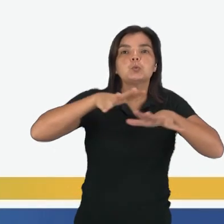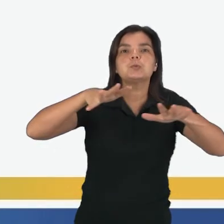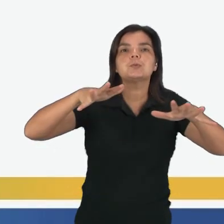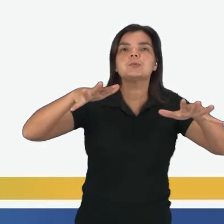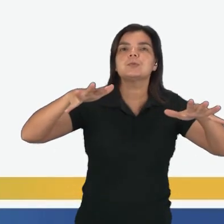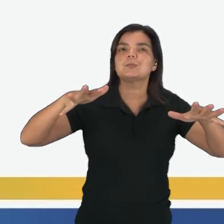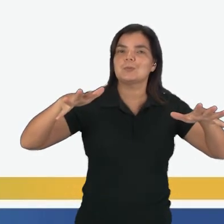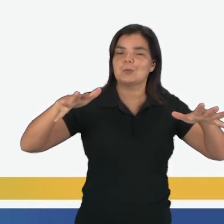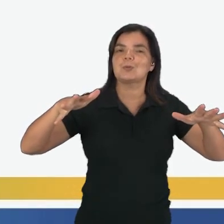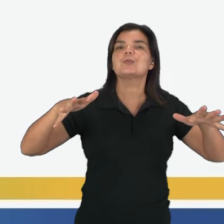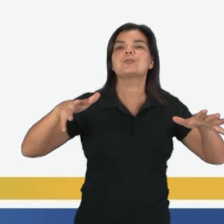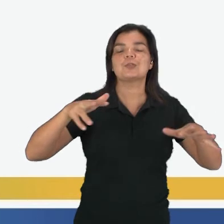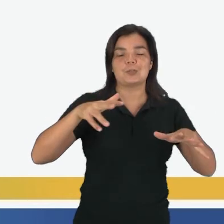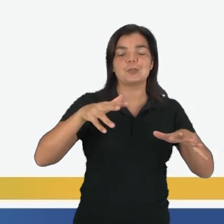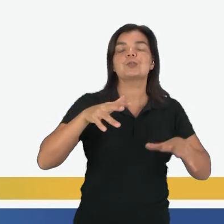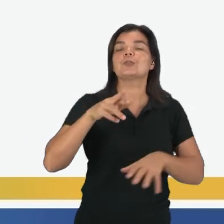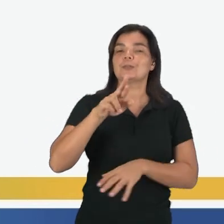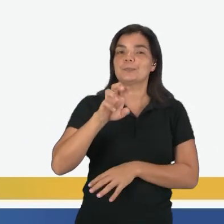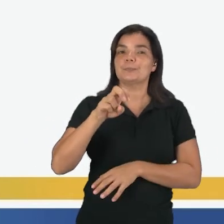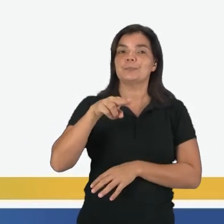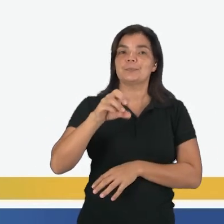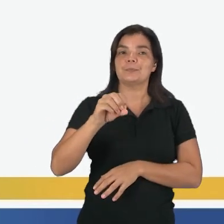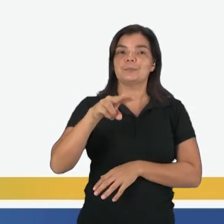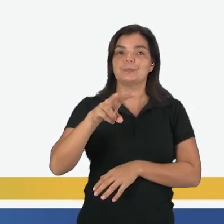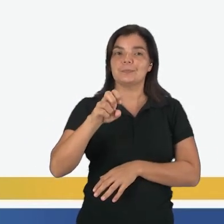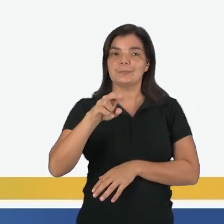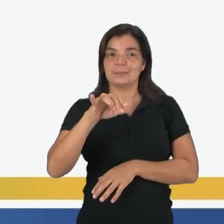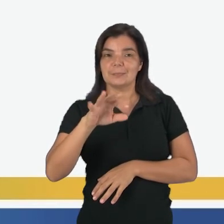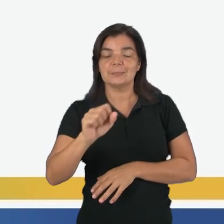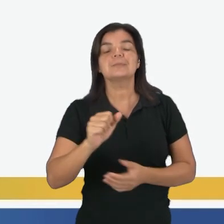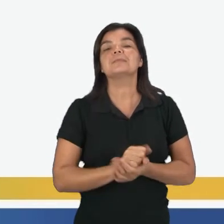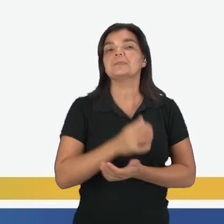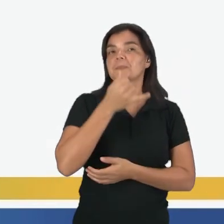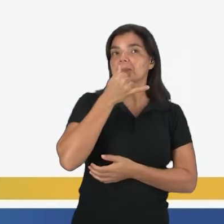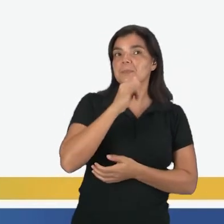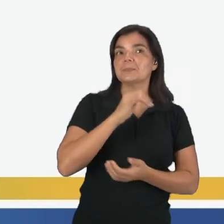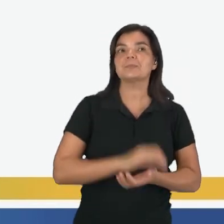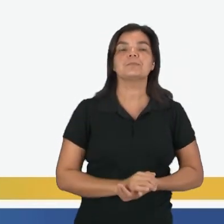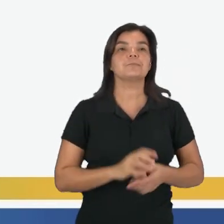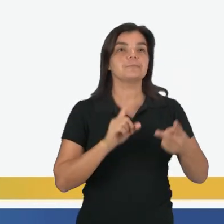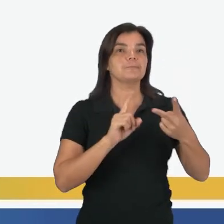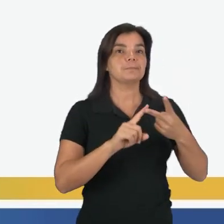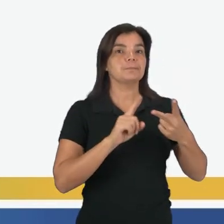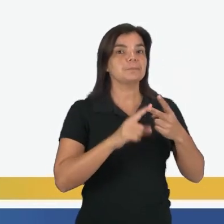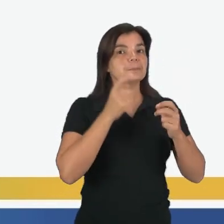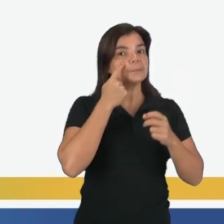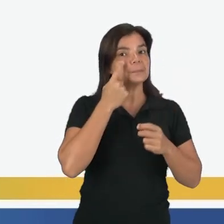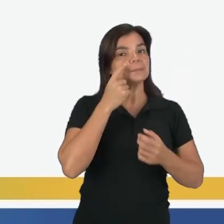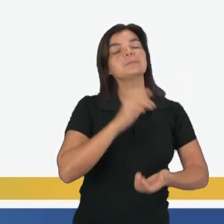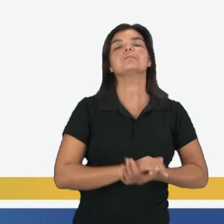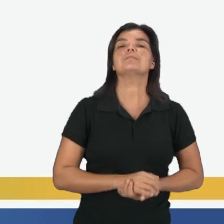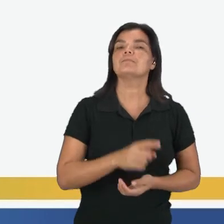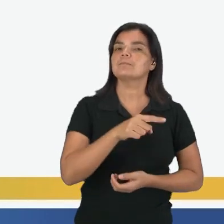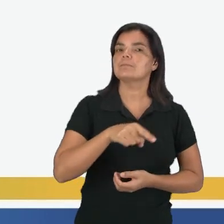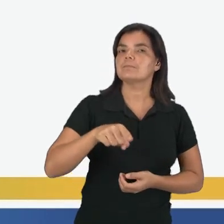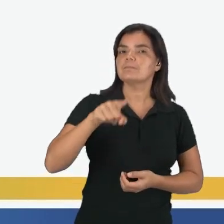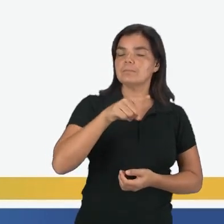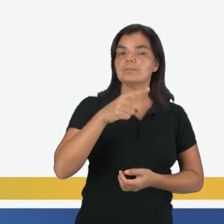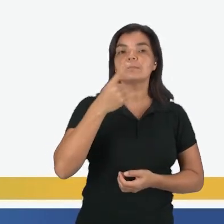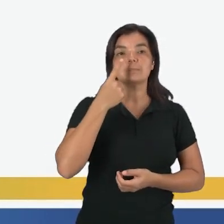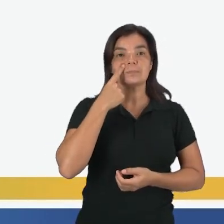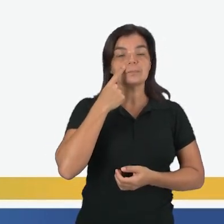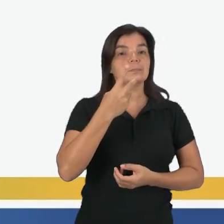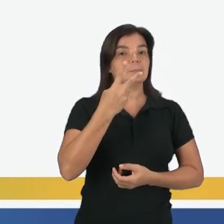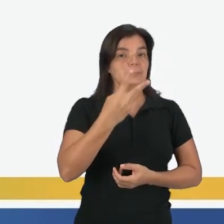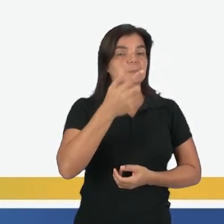expandindo as fontes renováveis de energia. Muito bem. Vamos para a segunda, preste bem atenção que eu quero que você acerte